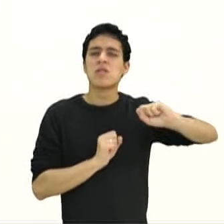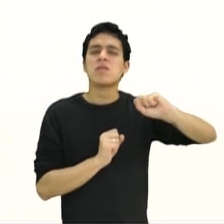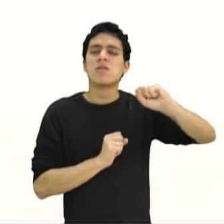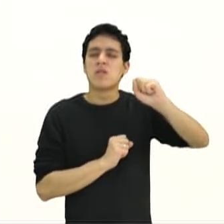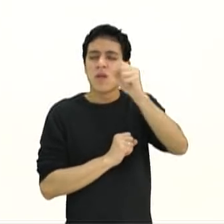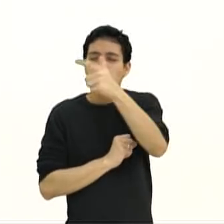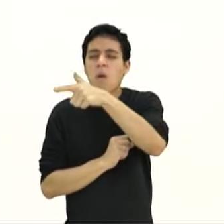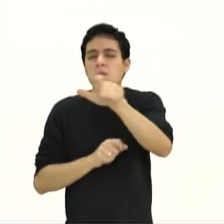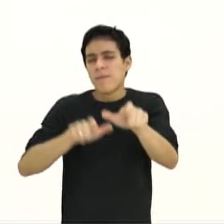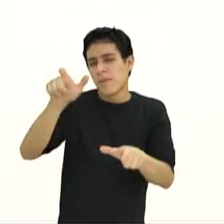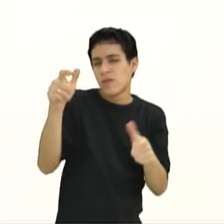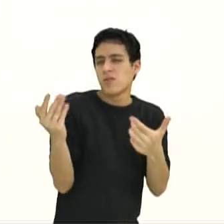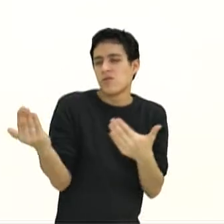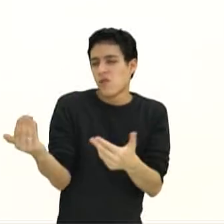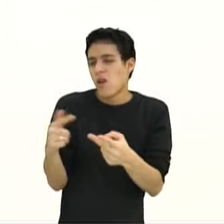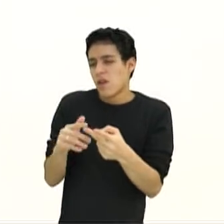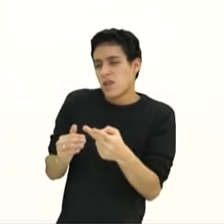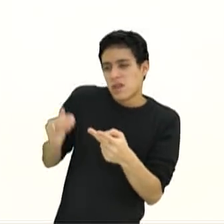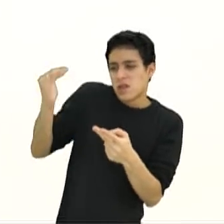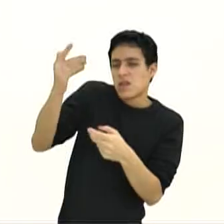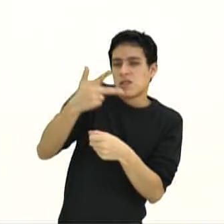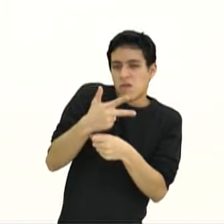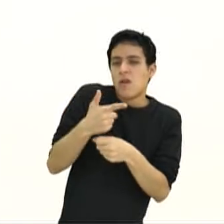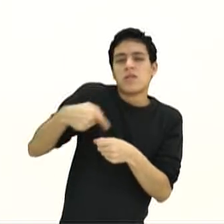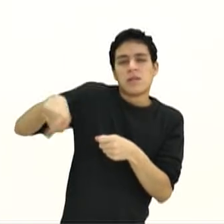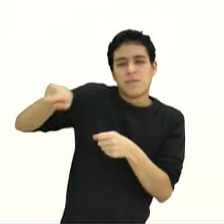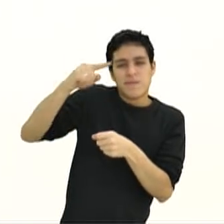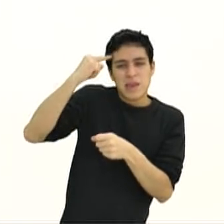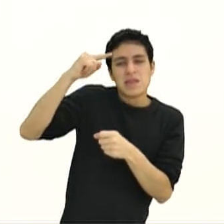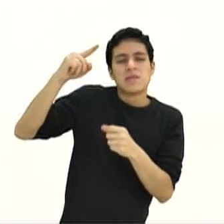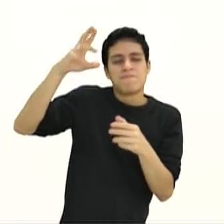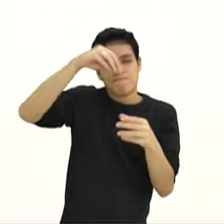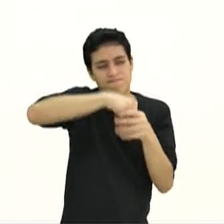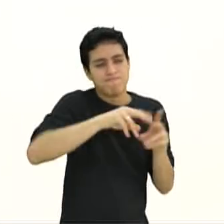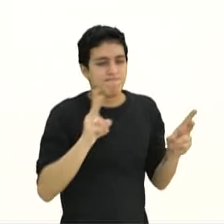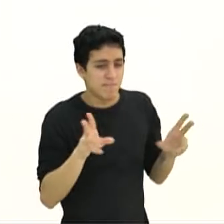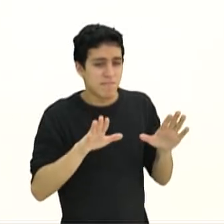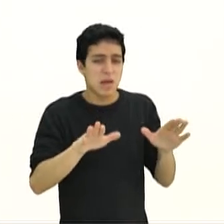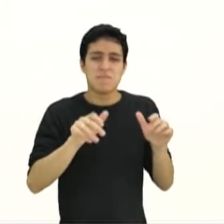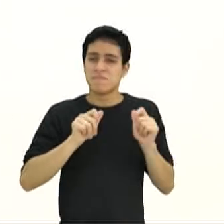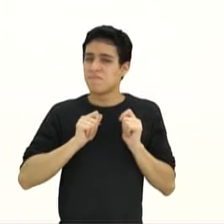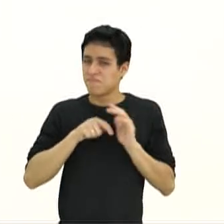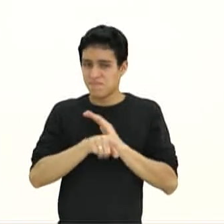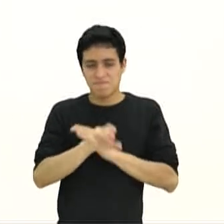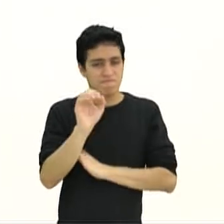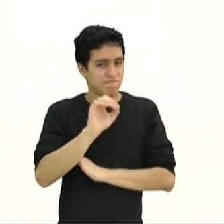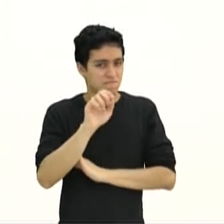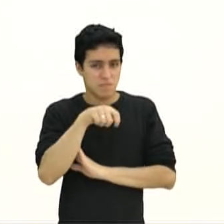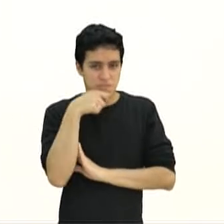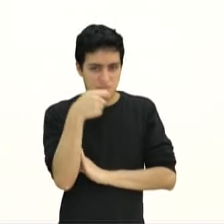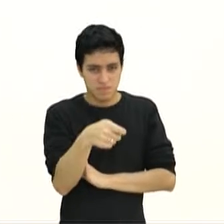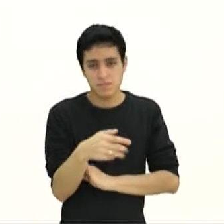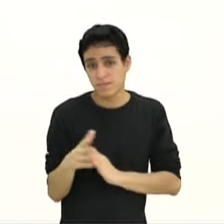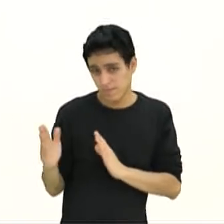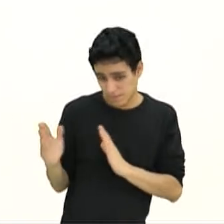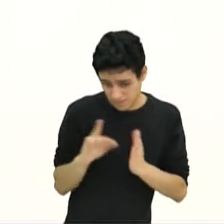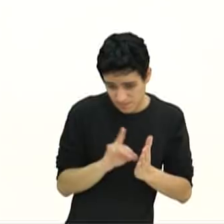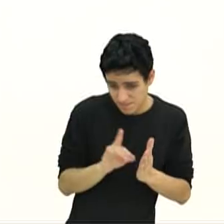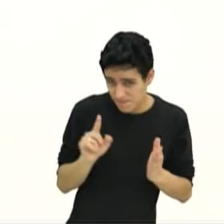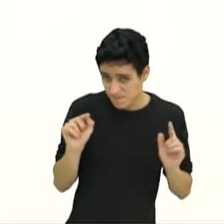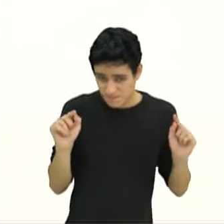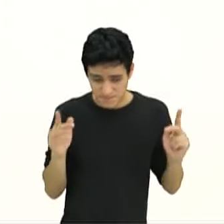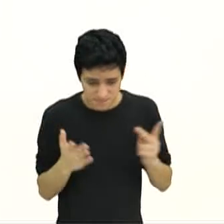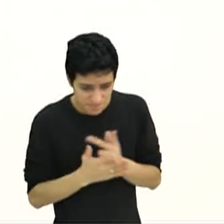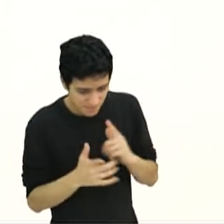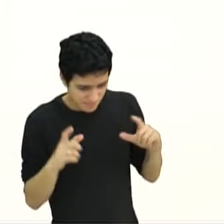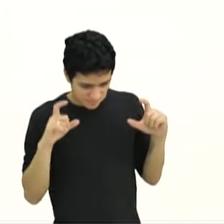outras pessoas, como jovens, adultos e idosos. Entretanto, prefere não se aprofundar. Realmente, é o que acontece